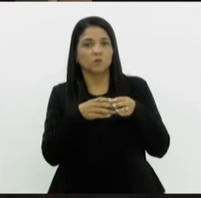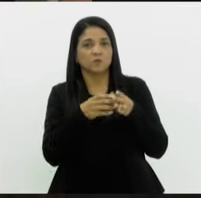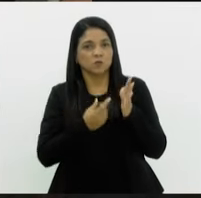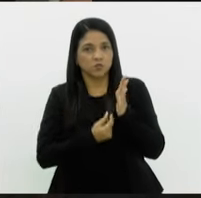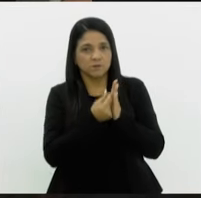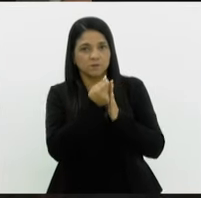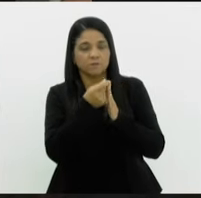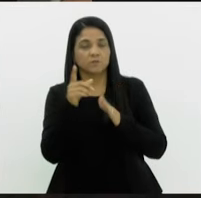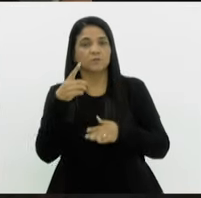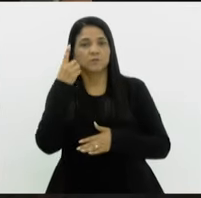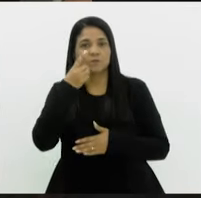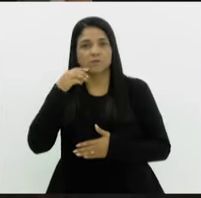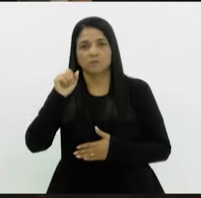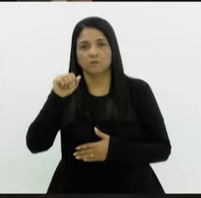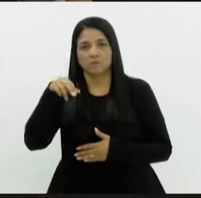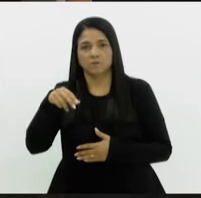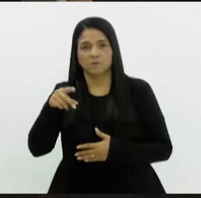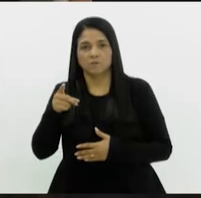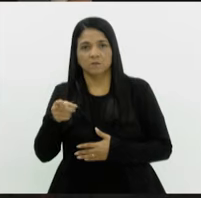deputado André Corrêa.